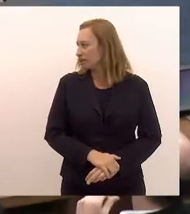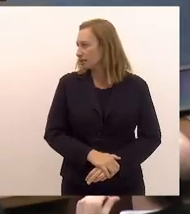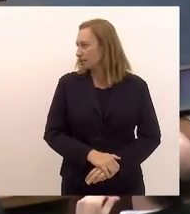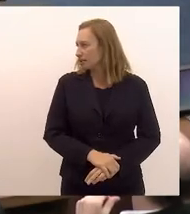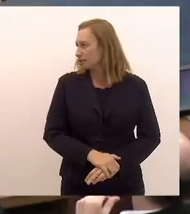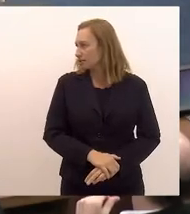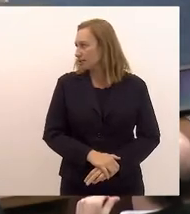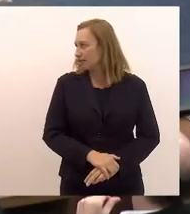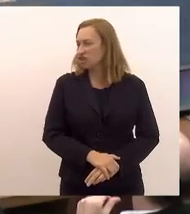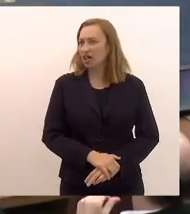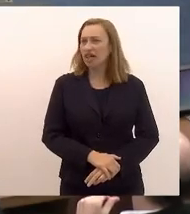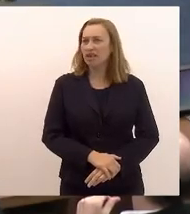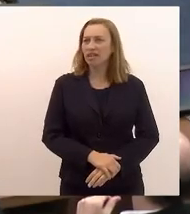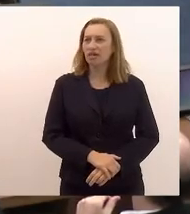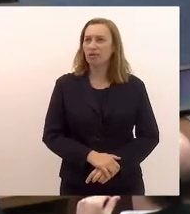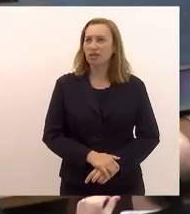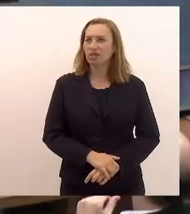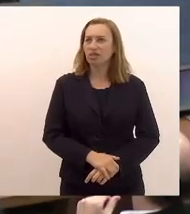geral